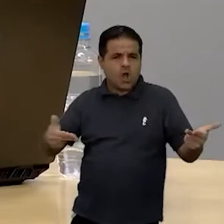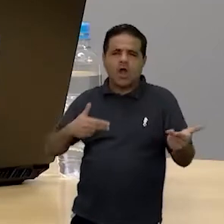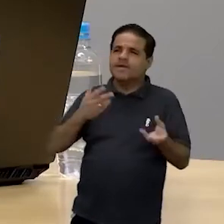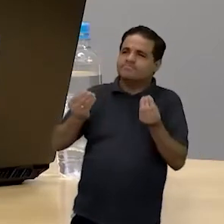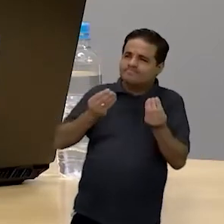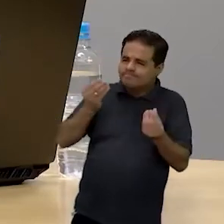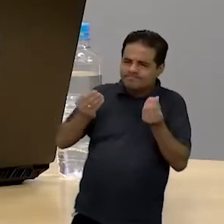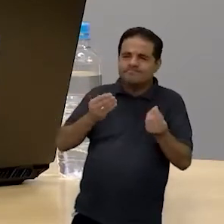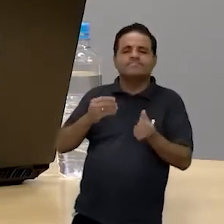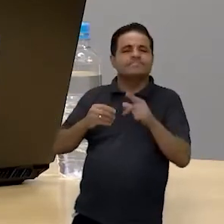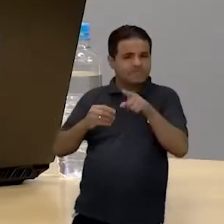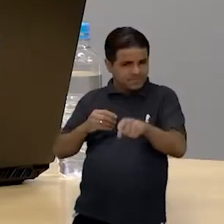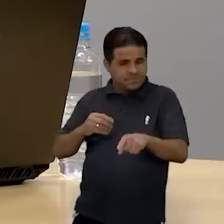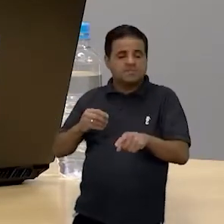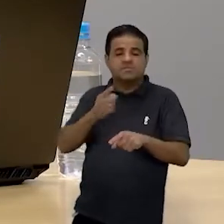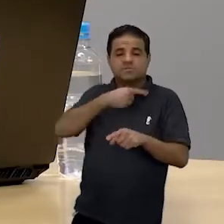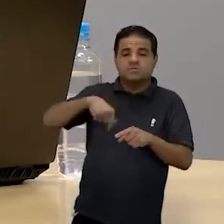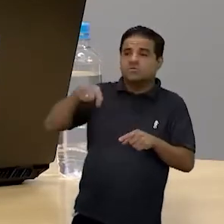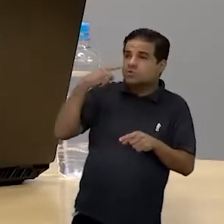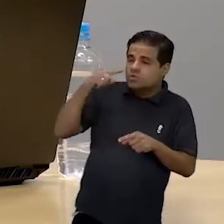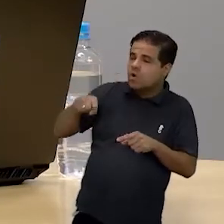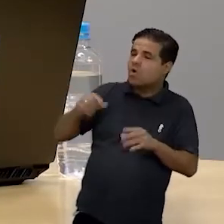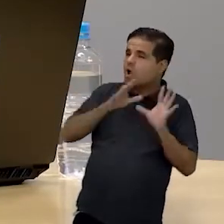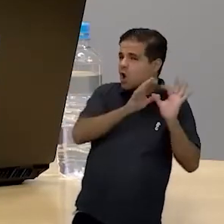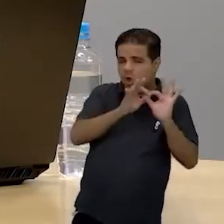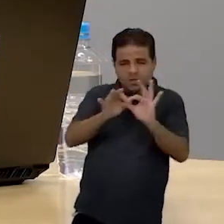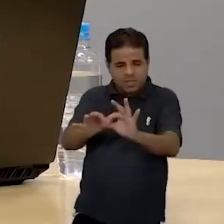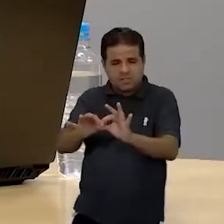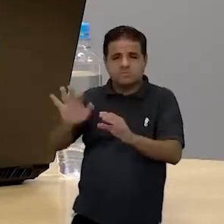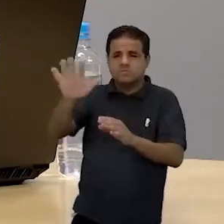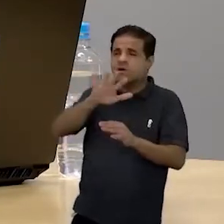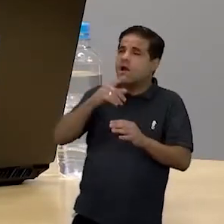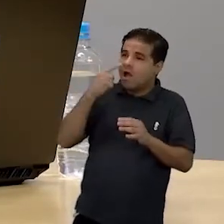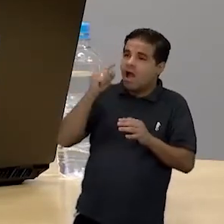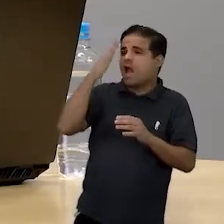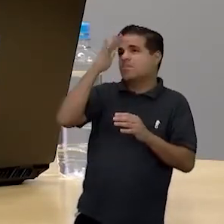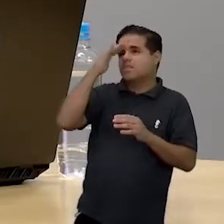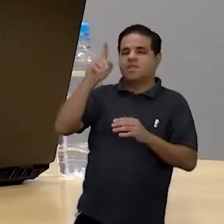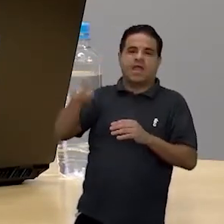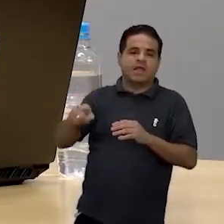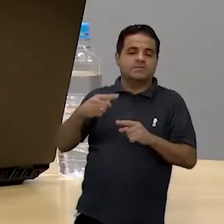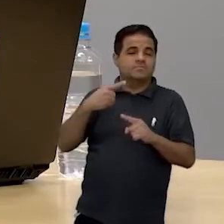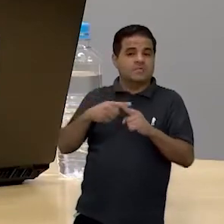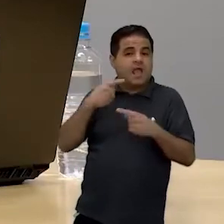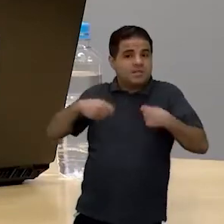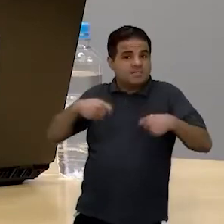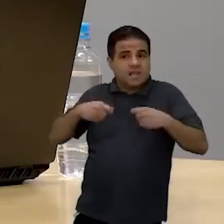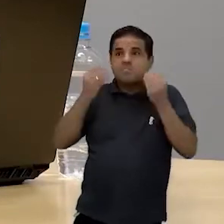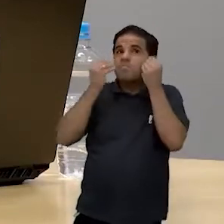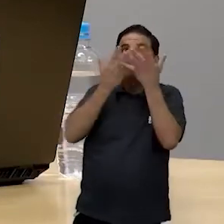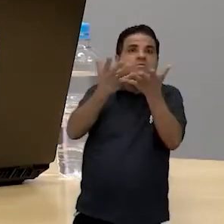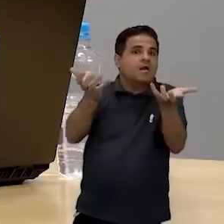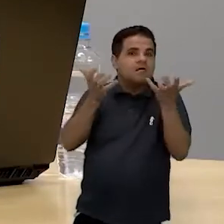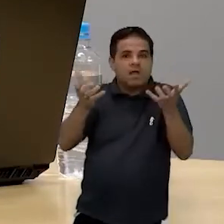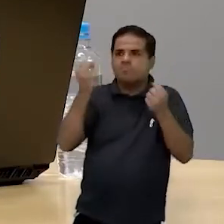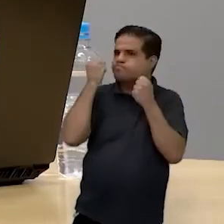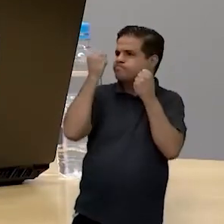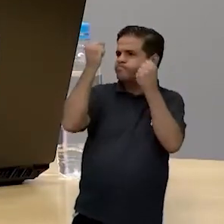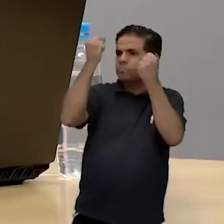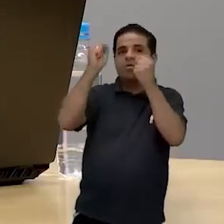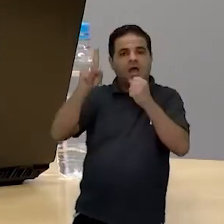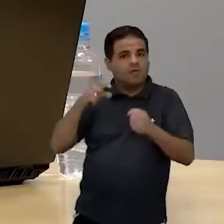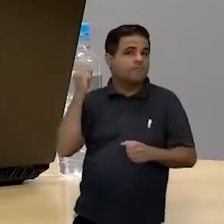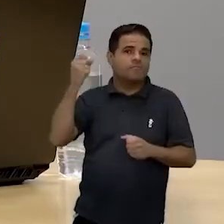surreal, mas para a gente olhando o contexto da época faz sentido, porque a necessidade de mostrar esse poder era